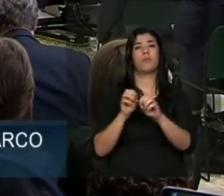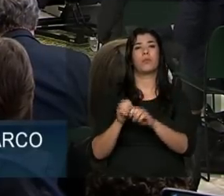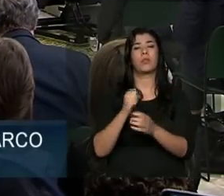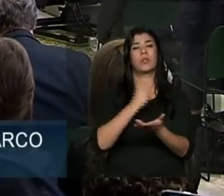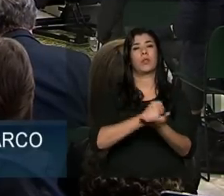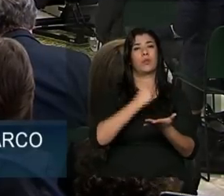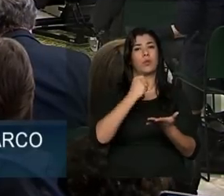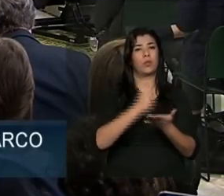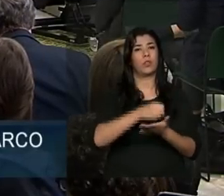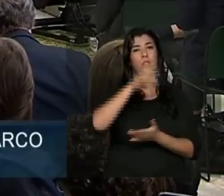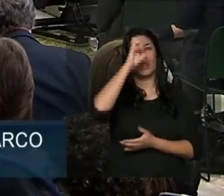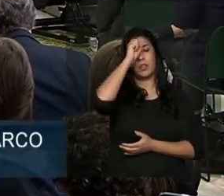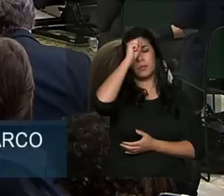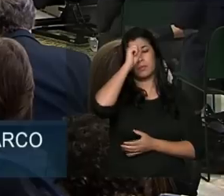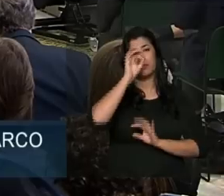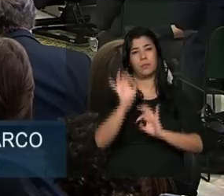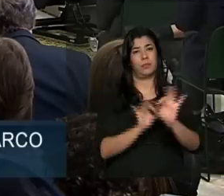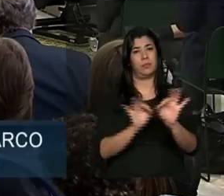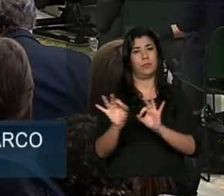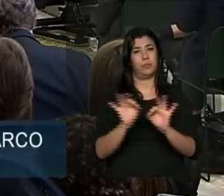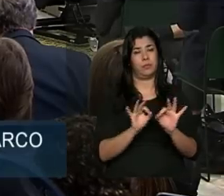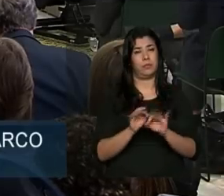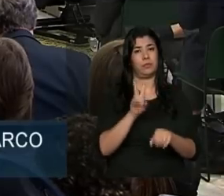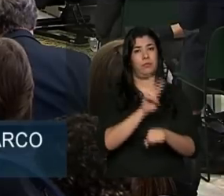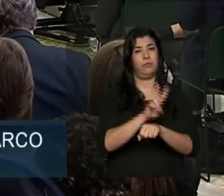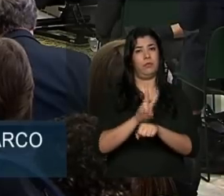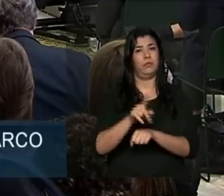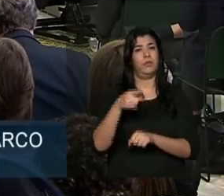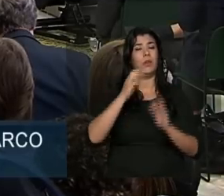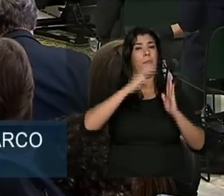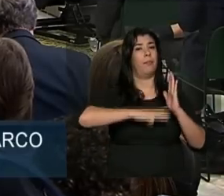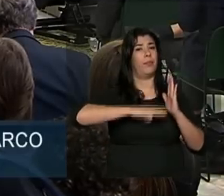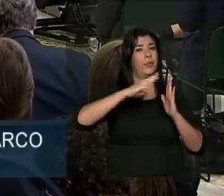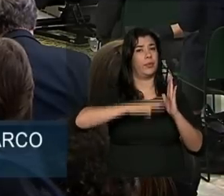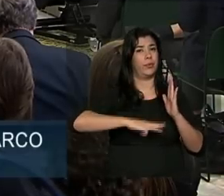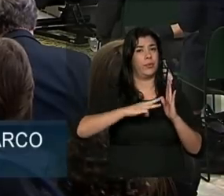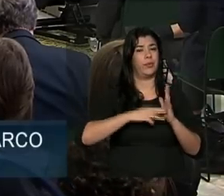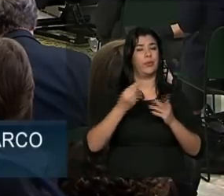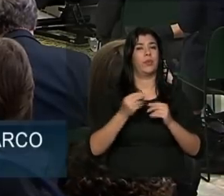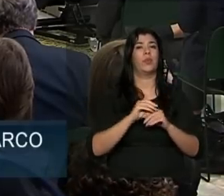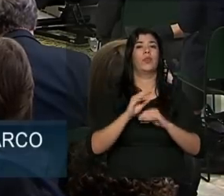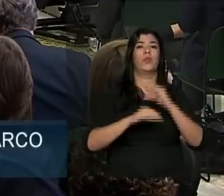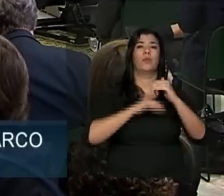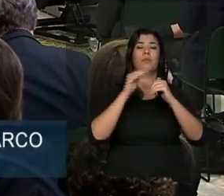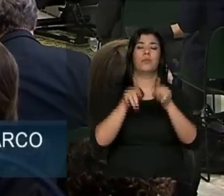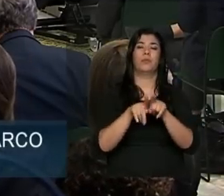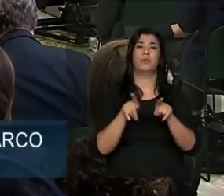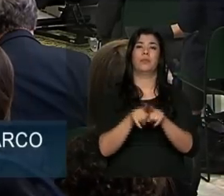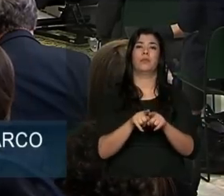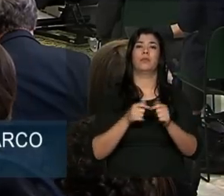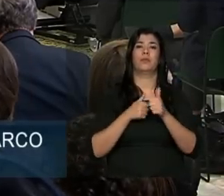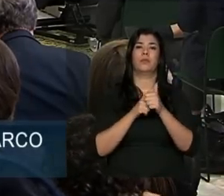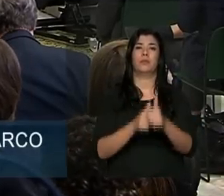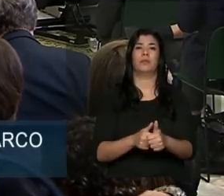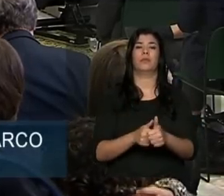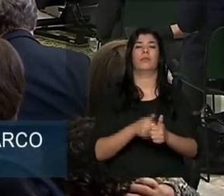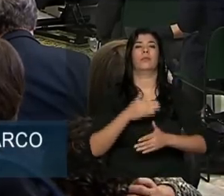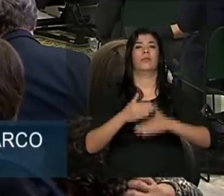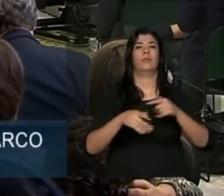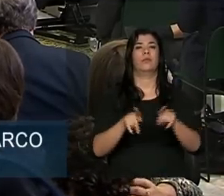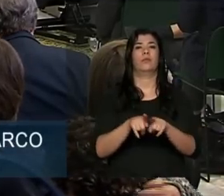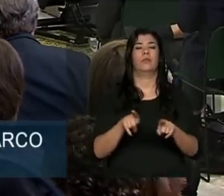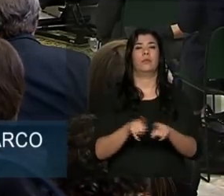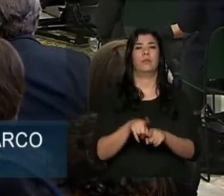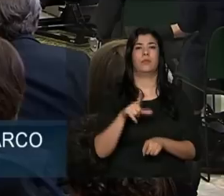Fazer contrato, aprender a fazer contrato, isso aqui é uma metodologia, nós vamos trabalhar nas regulamentações e segue o processo, como também